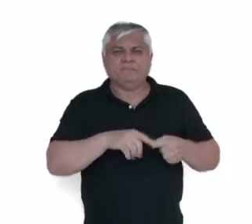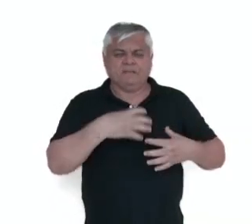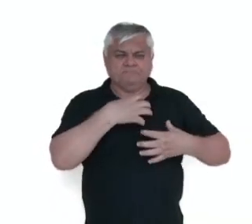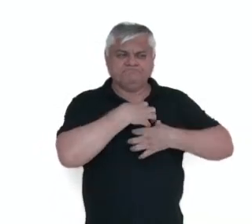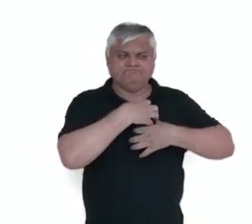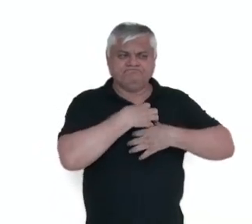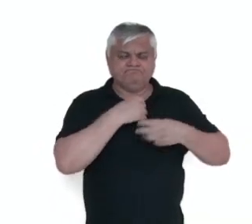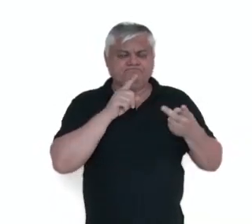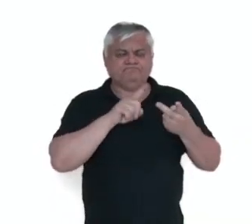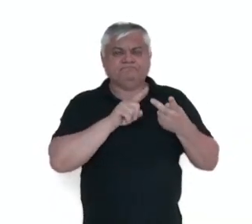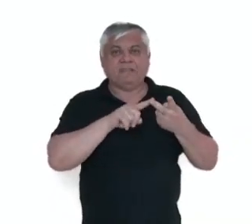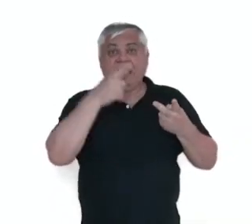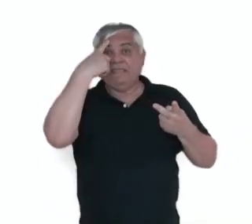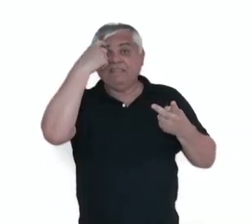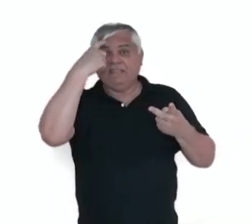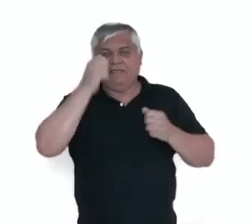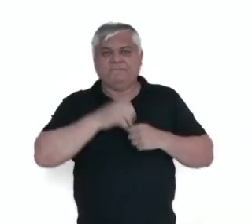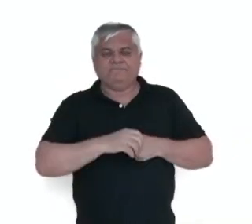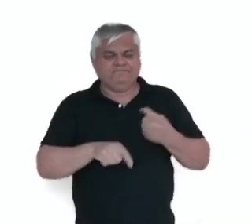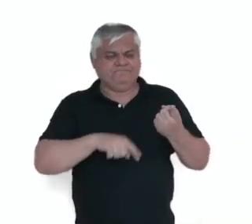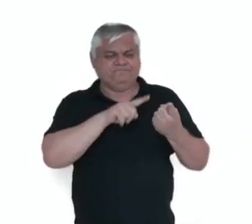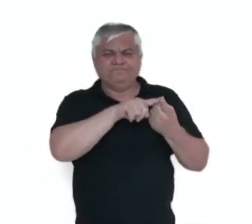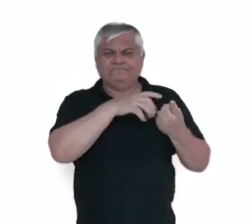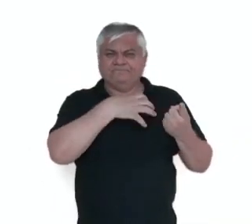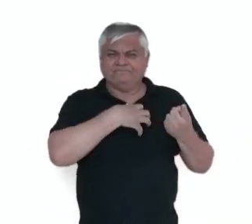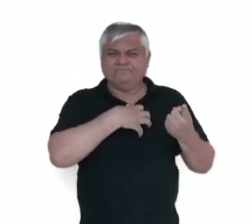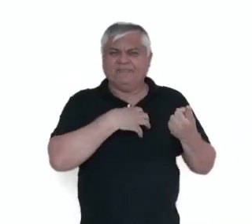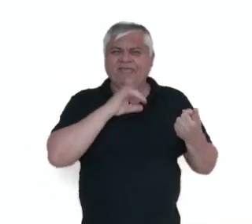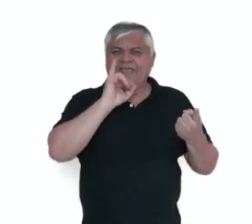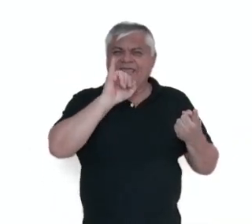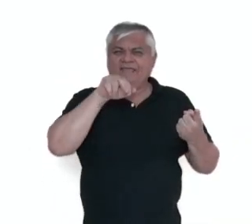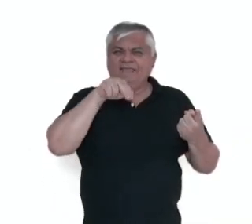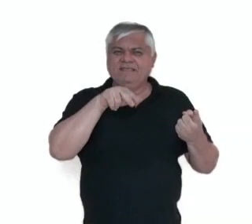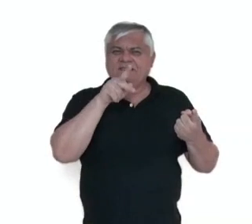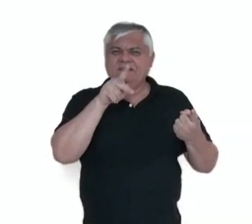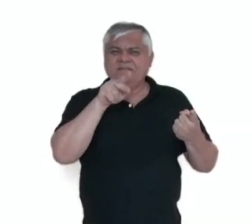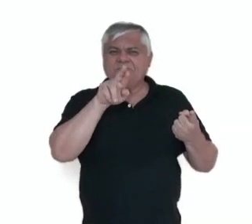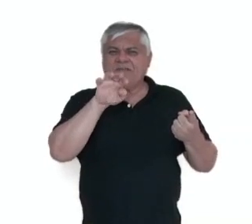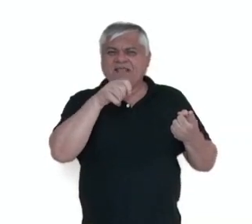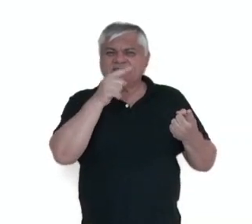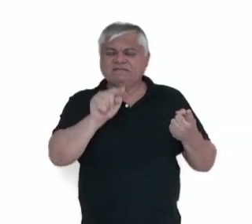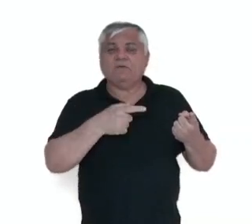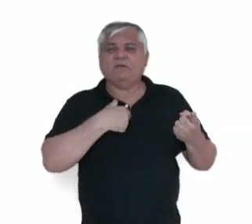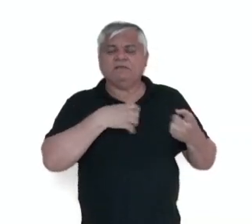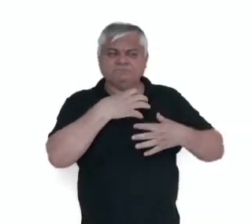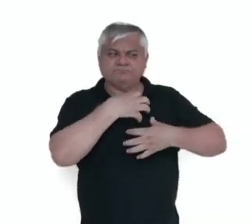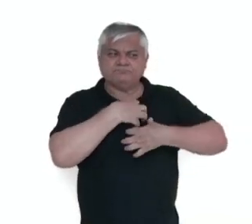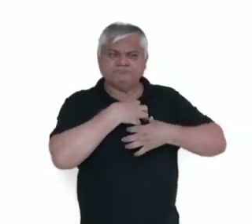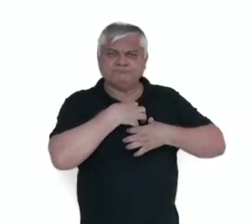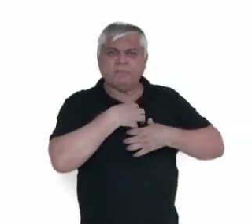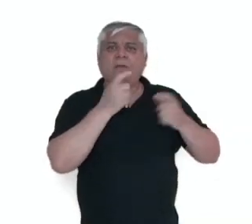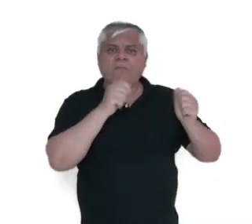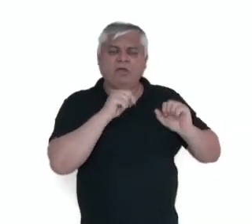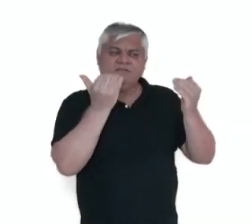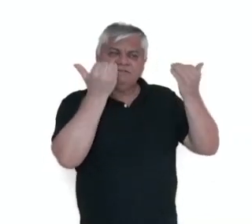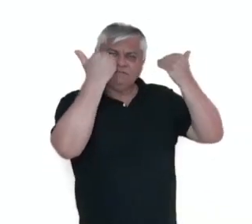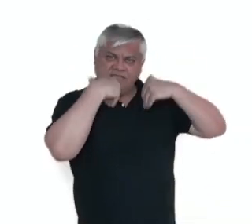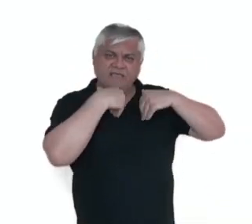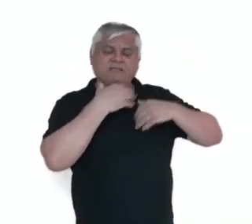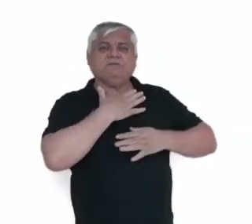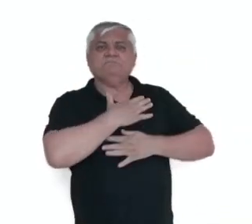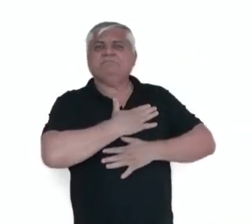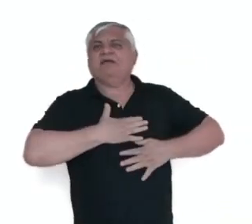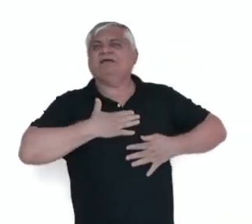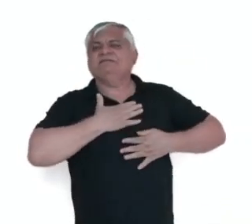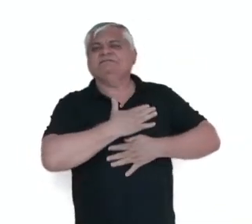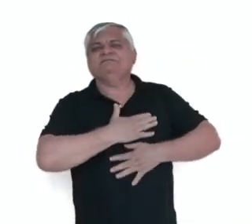ideias. As impressões são os dados fornecidos pelos sentidos, podem ser internas, como um sentimento de prazer